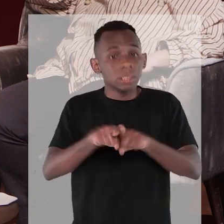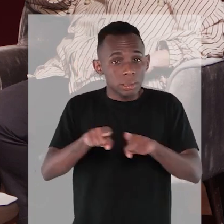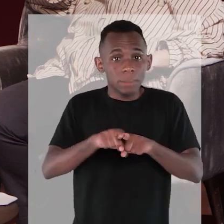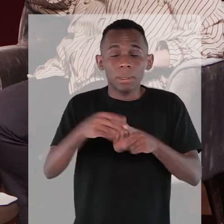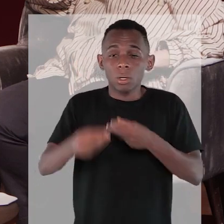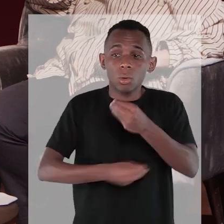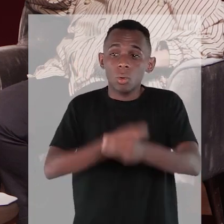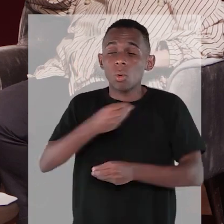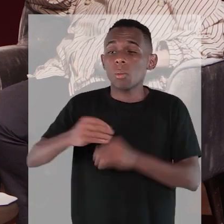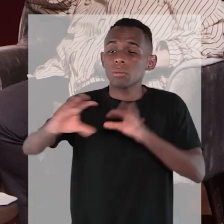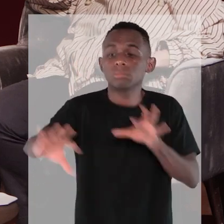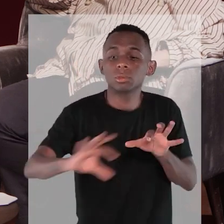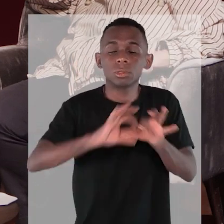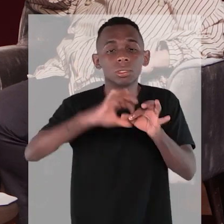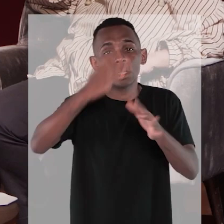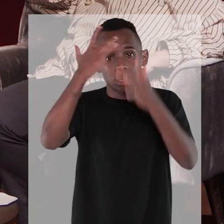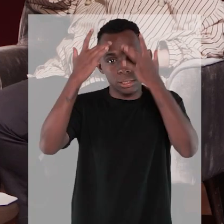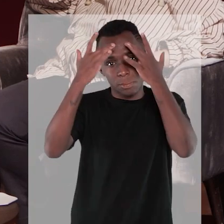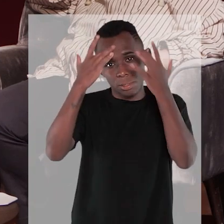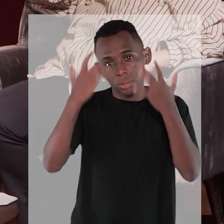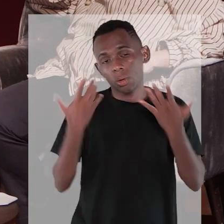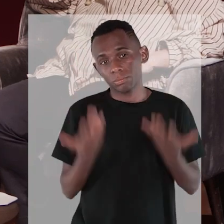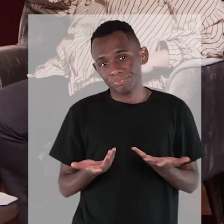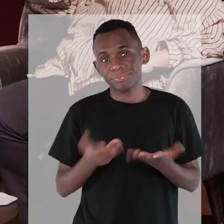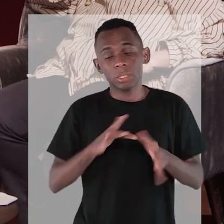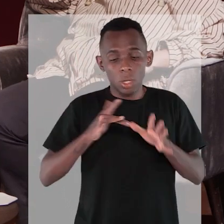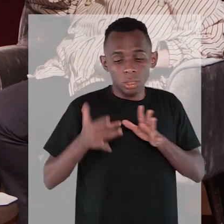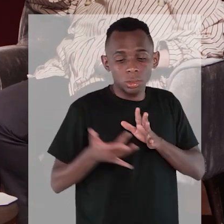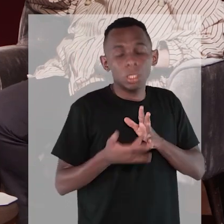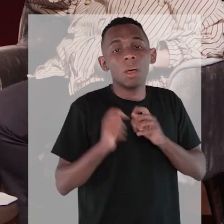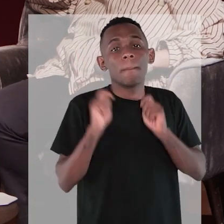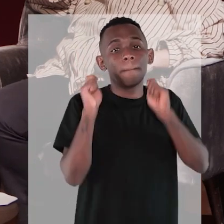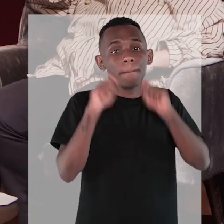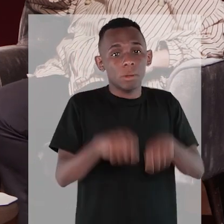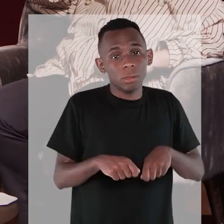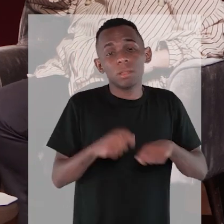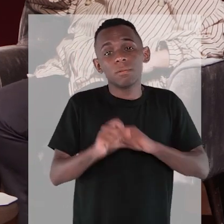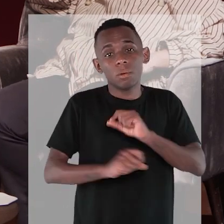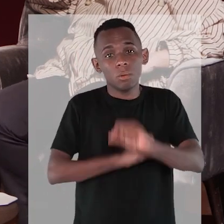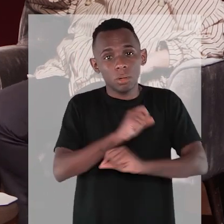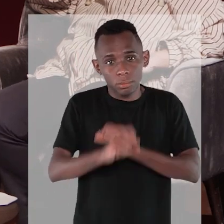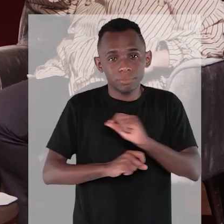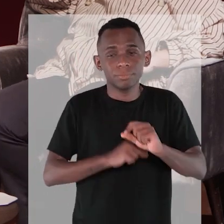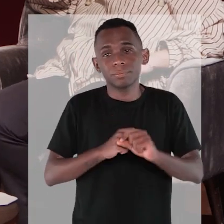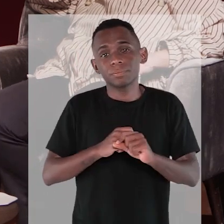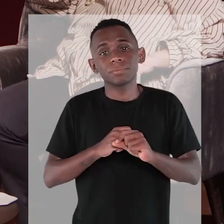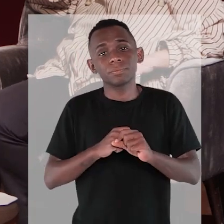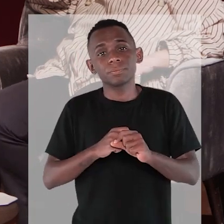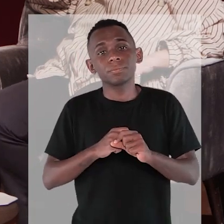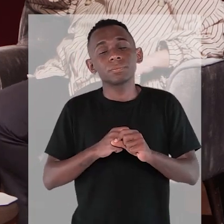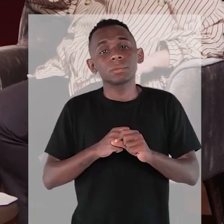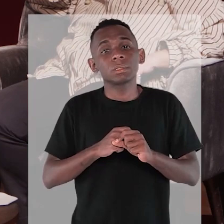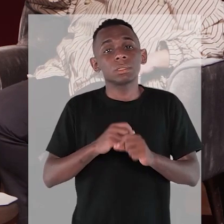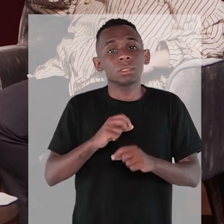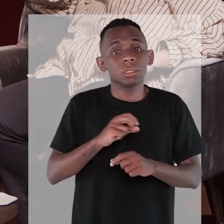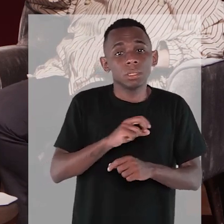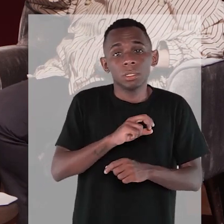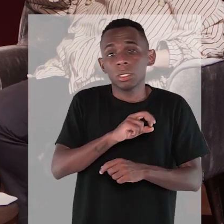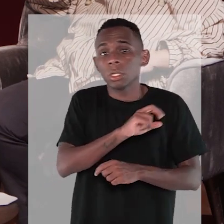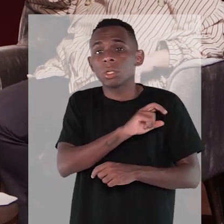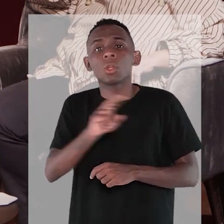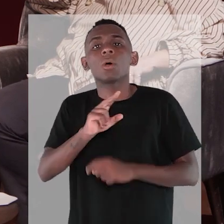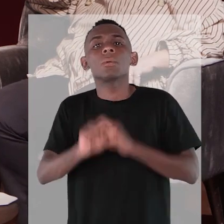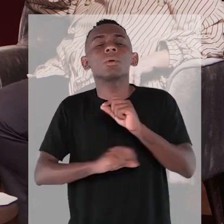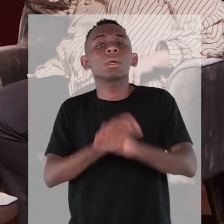outros. E a rede social, ela permite essa coisa extraordinária que tanto o Newton quanto eu chamamos de império da opinião, né, nos